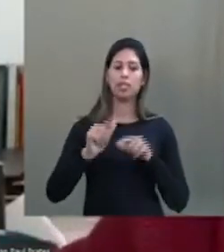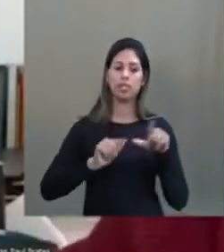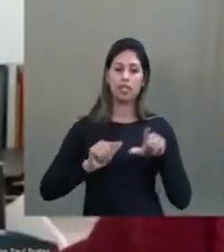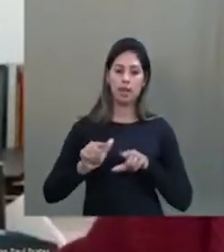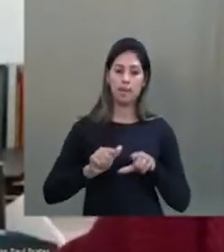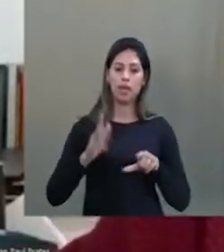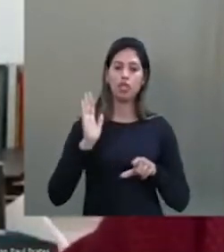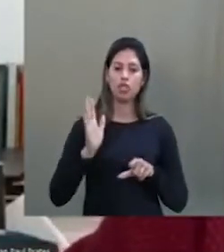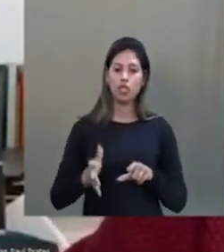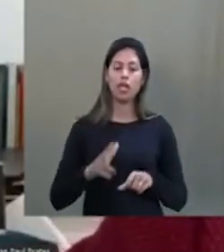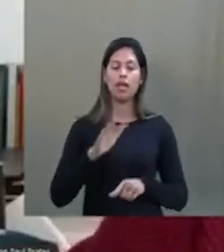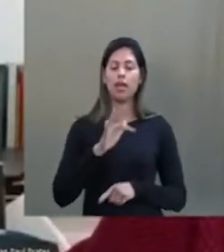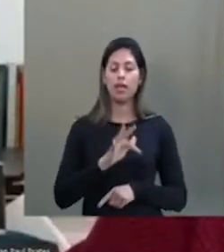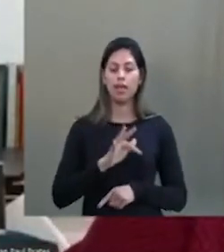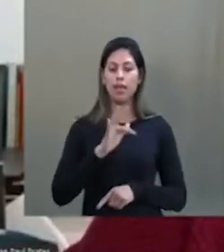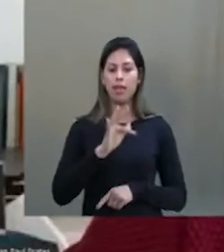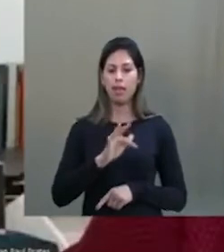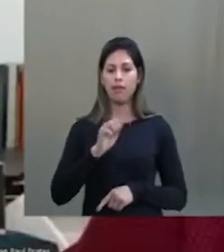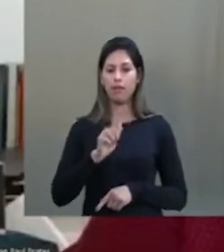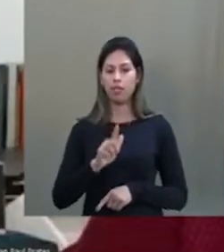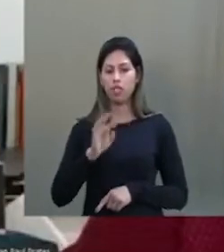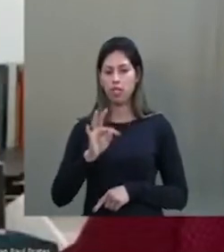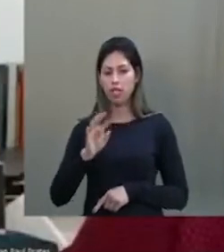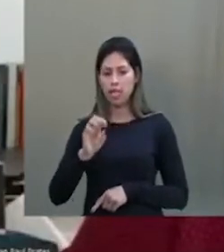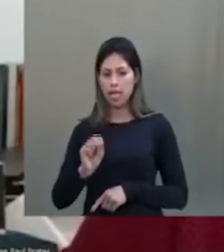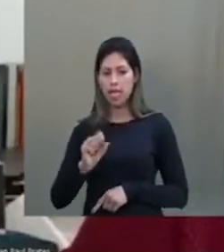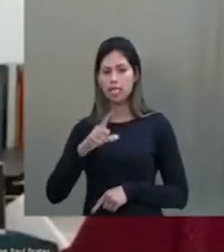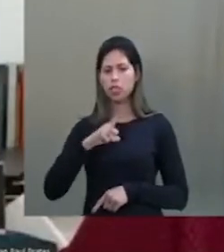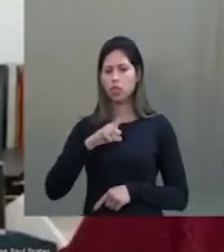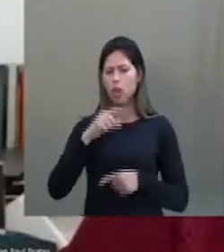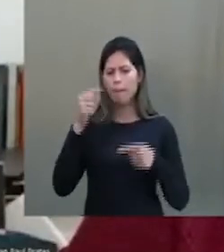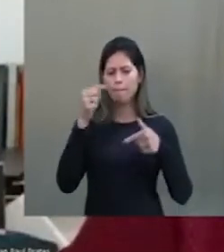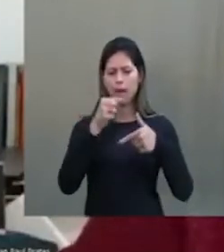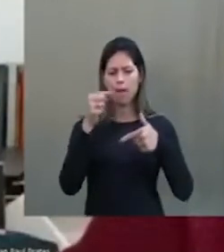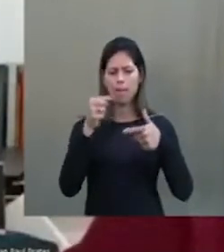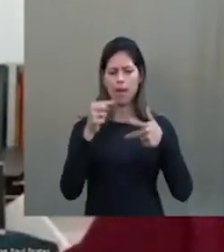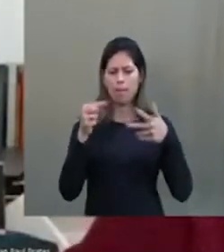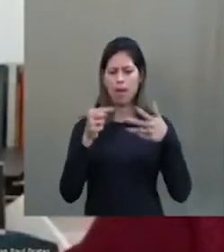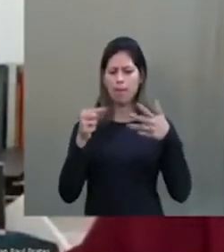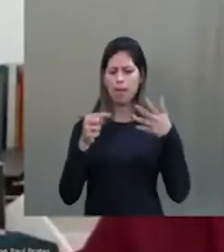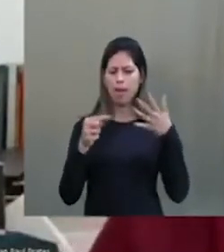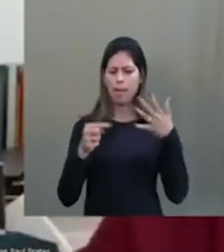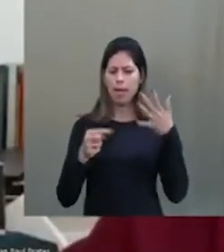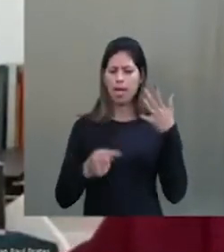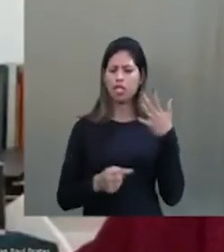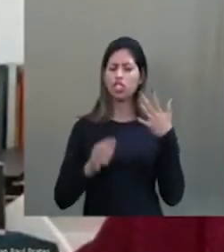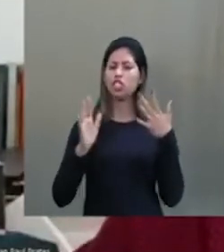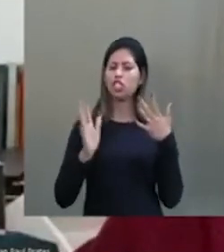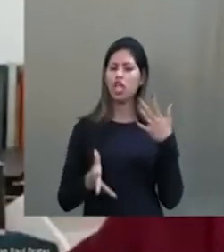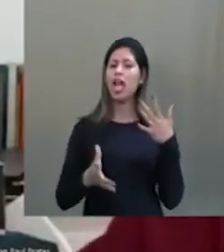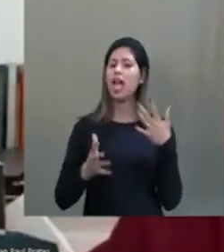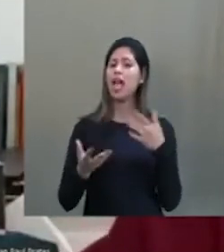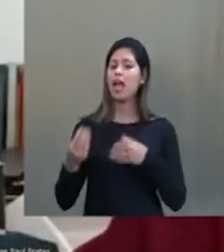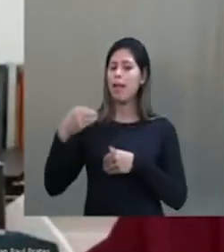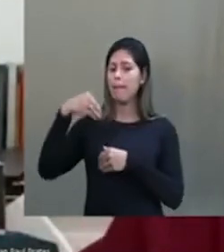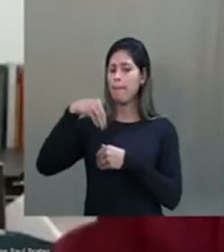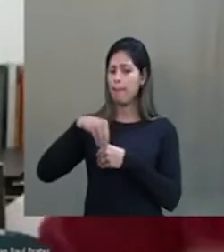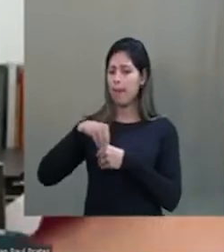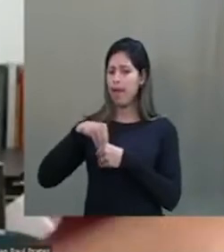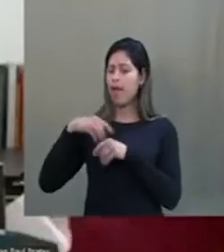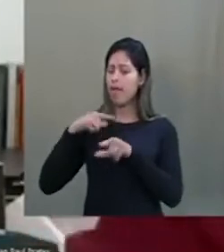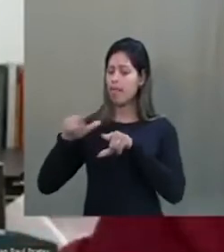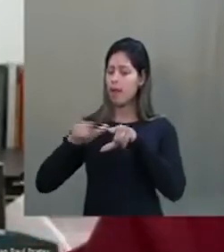valores do FGTS para auxílio e pagamento de despesa e qualificação, enfim, todas essas questões do emprega mais mulher, nós estamos votando,